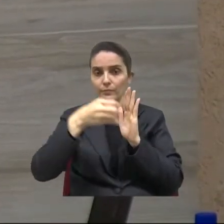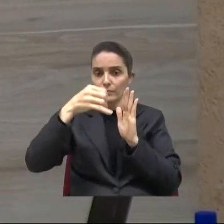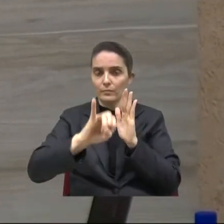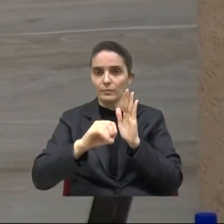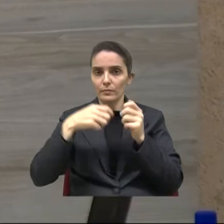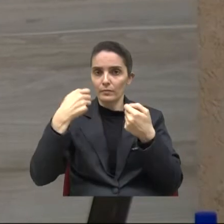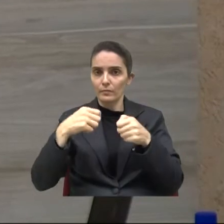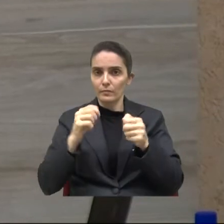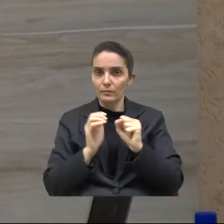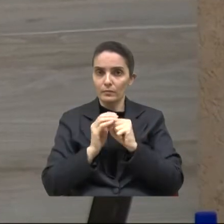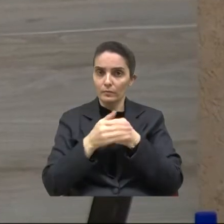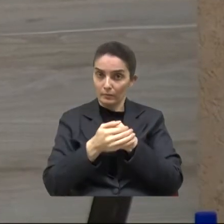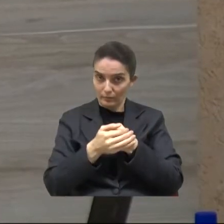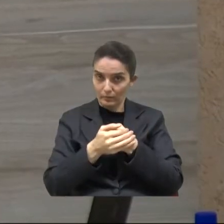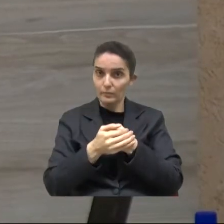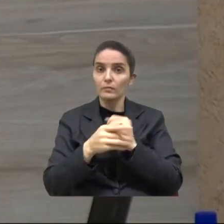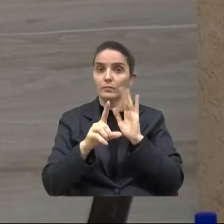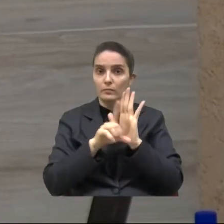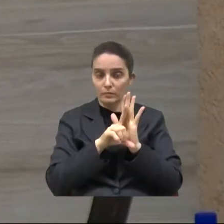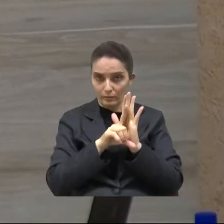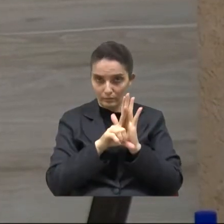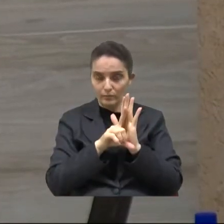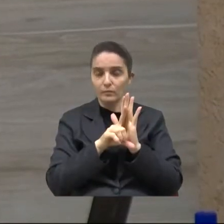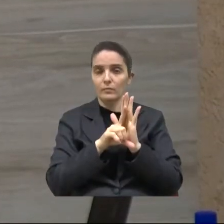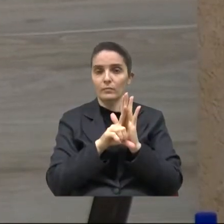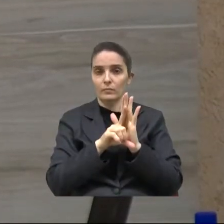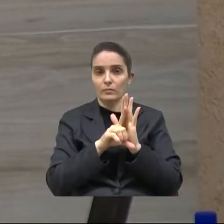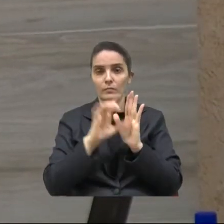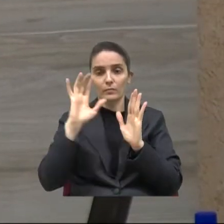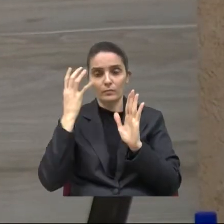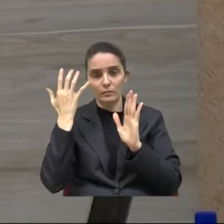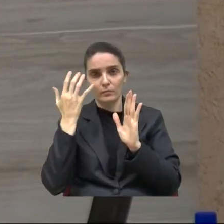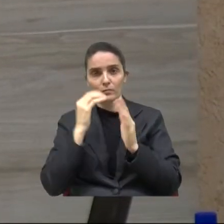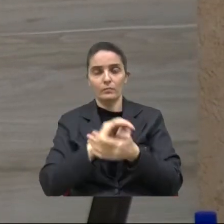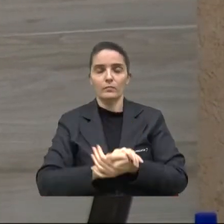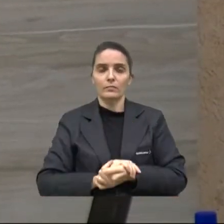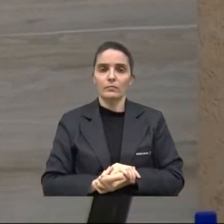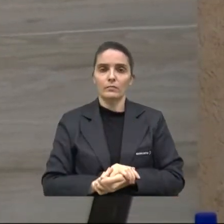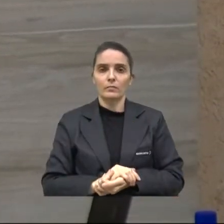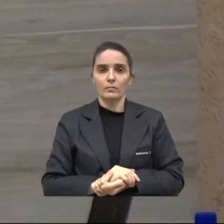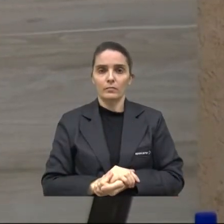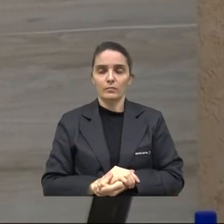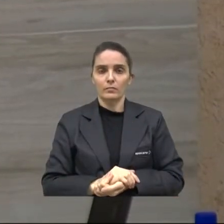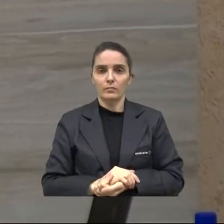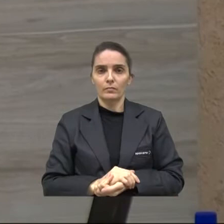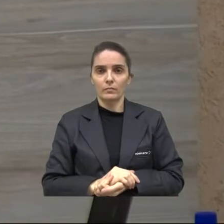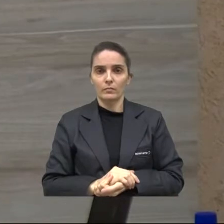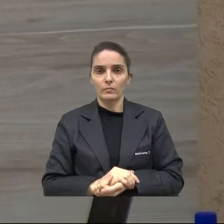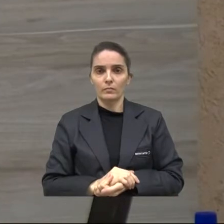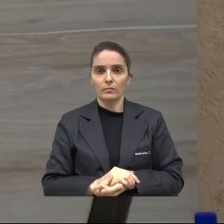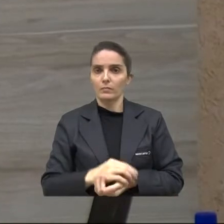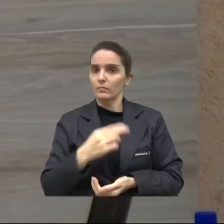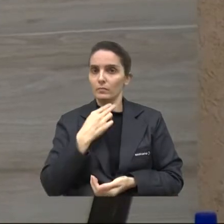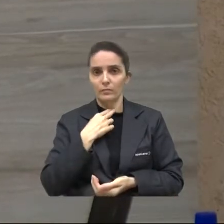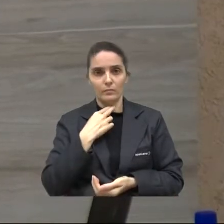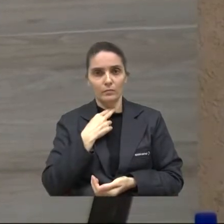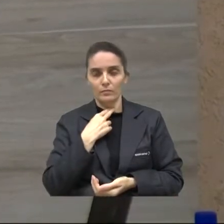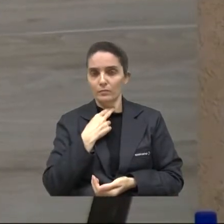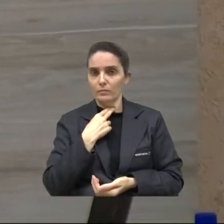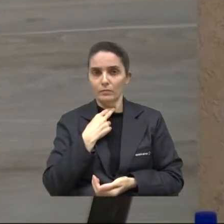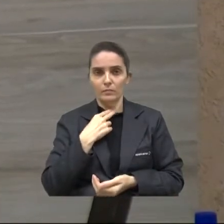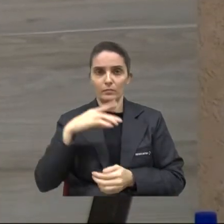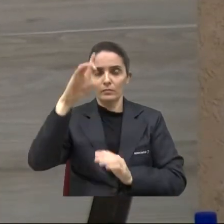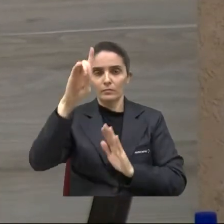proteção, ela vem a essa colocação. Não cabe no direito